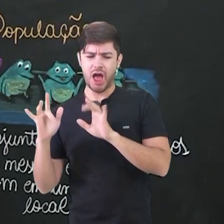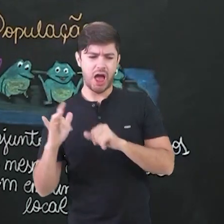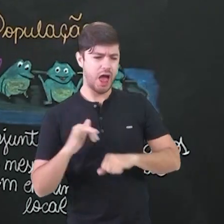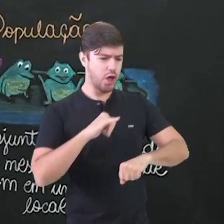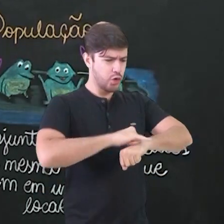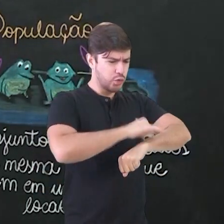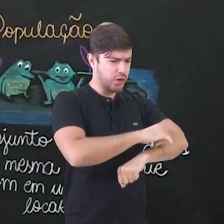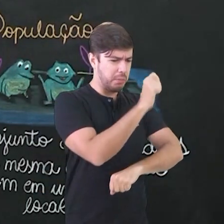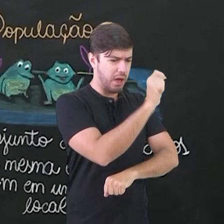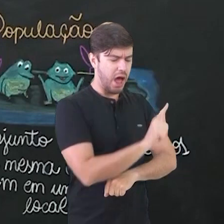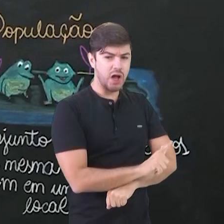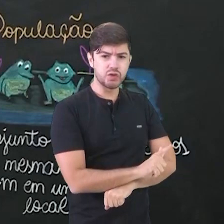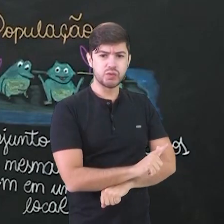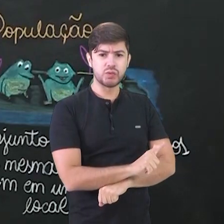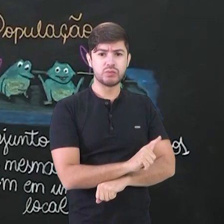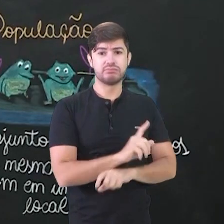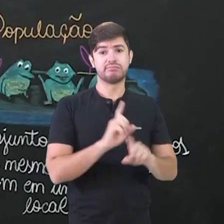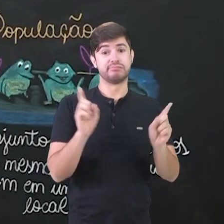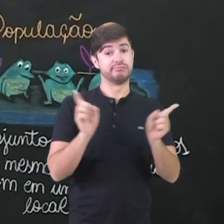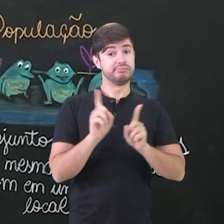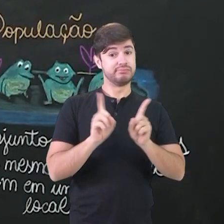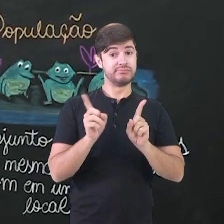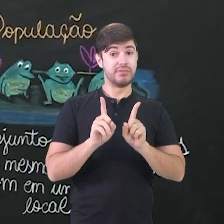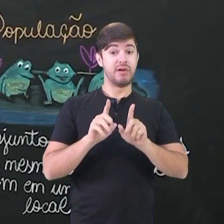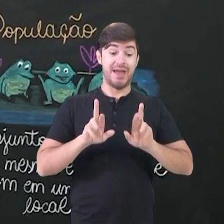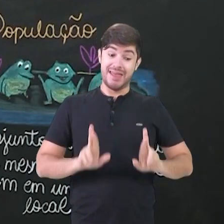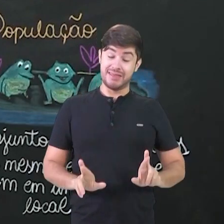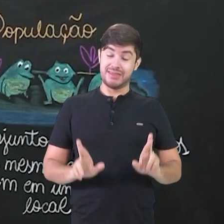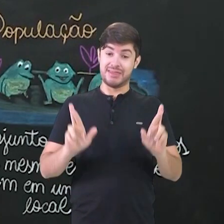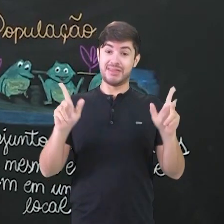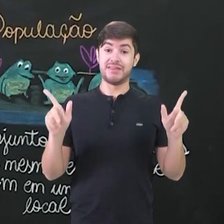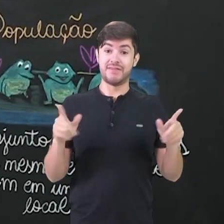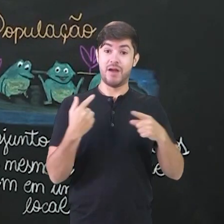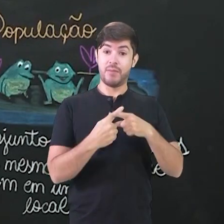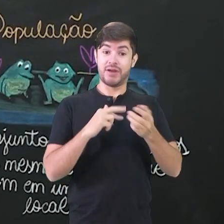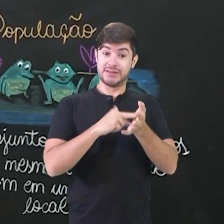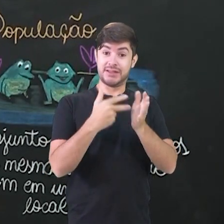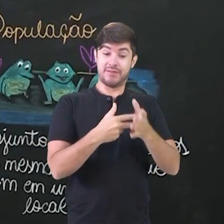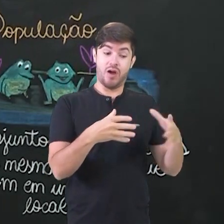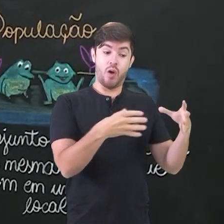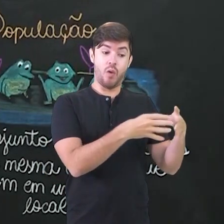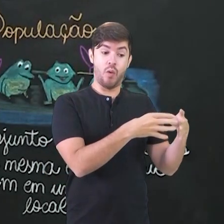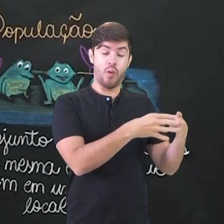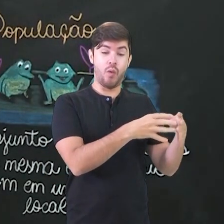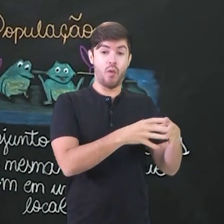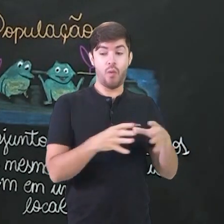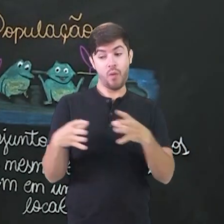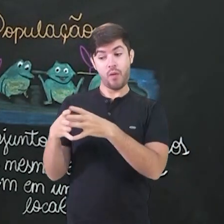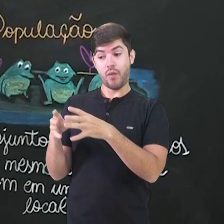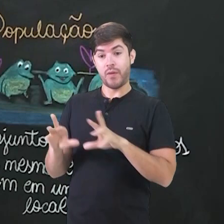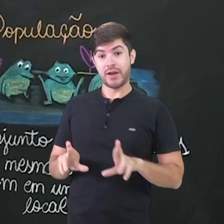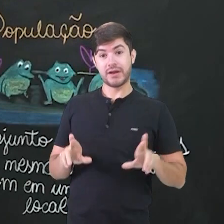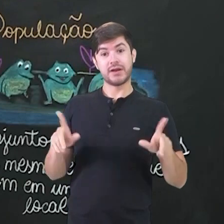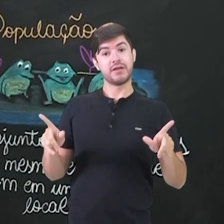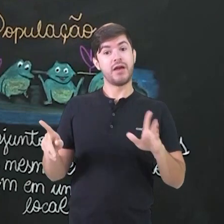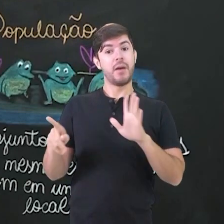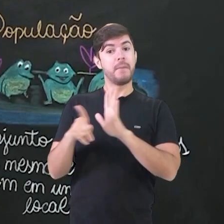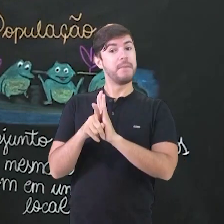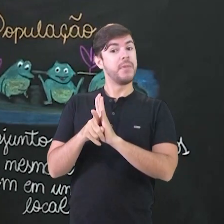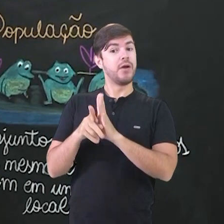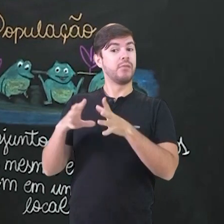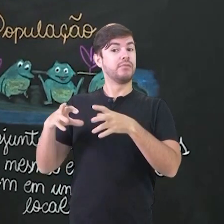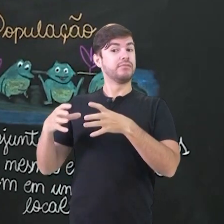com um sapo azul da Amazônia? São espécies diferentes. Cada espécie, ela vai ter as suas características